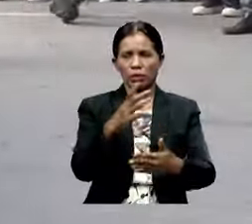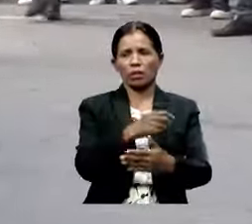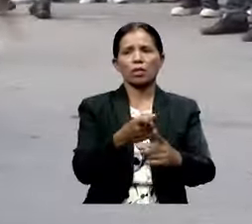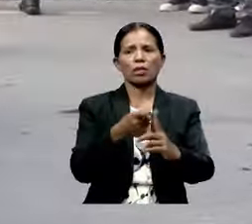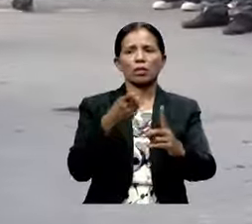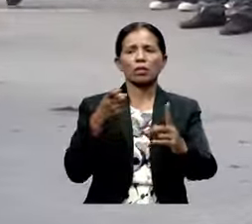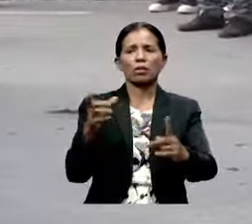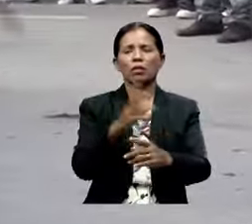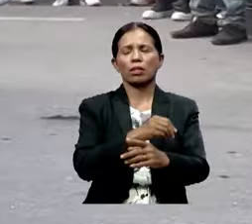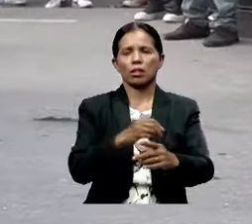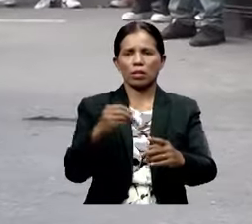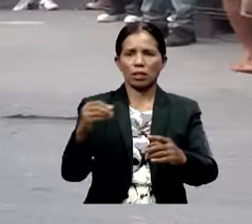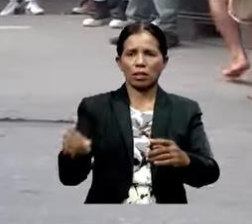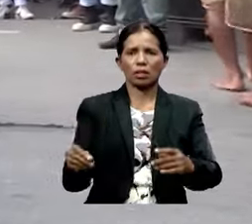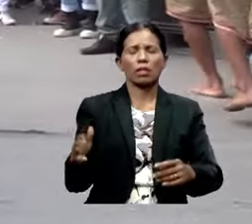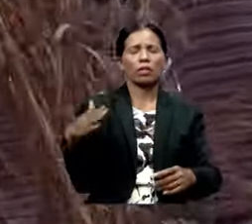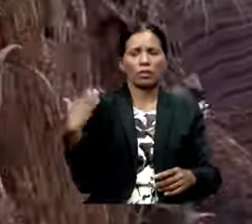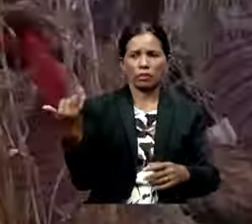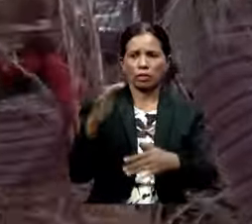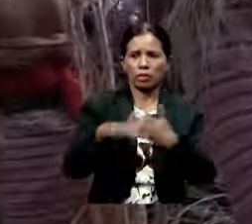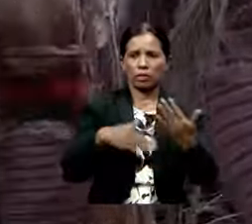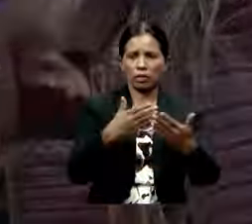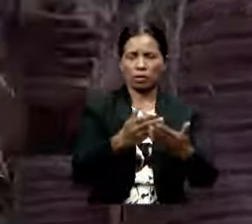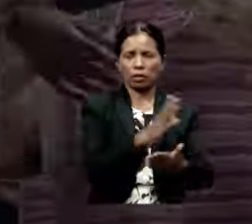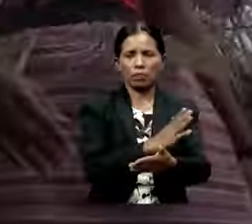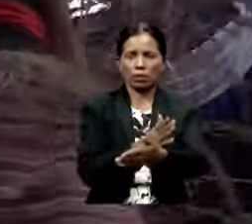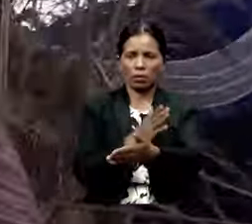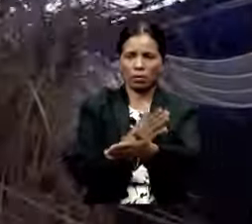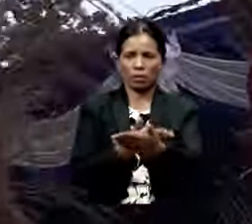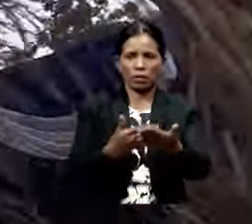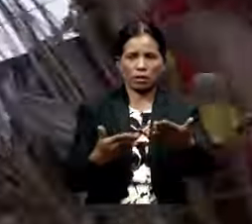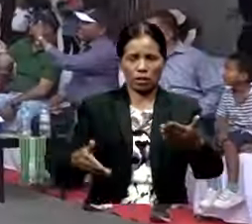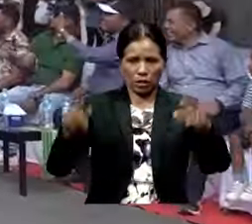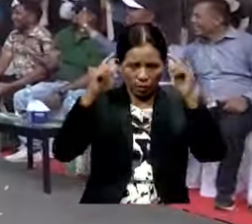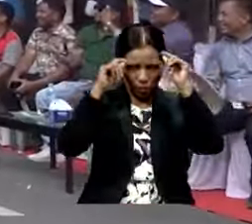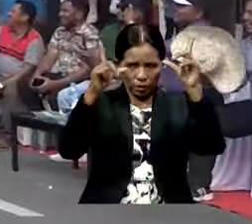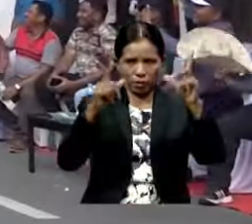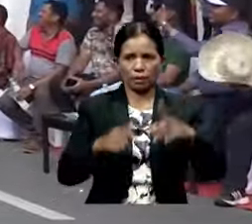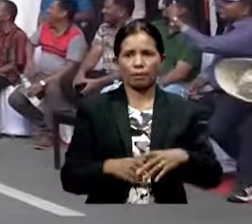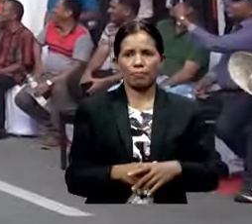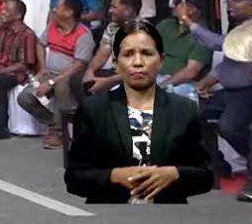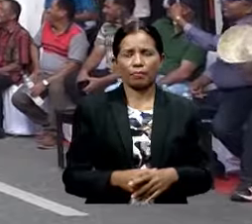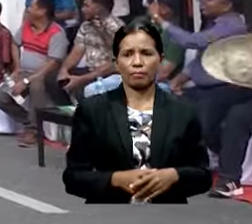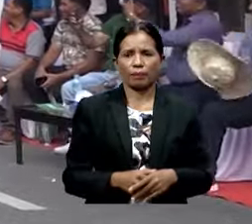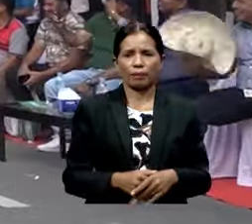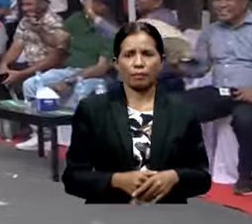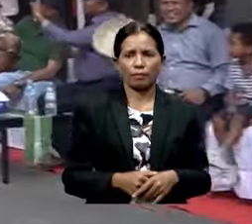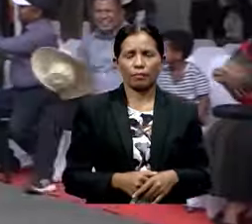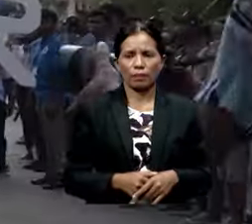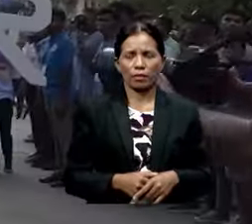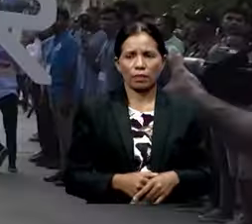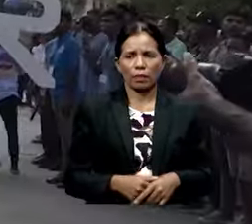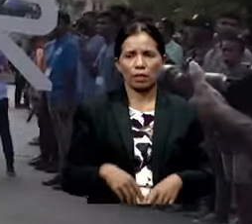Rusi criatividade, jovens sirenian ho de promove produto local timor-lestenian. Atividades caranava,